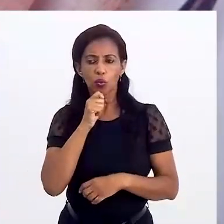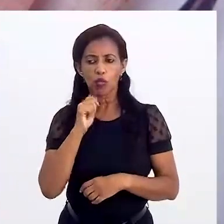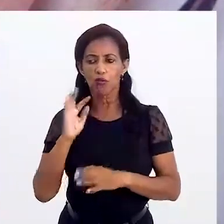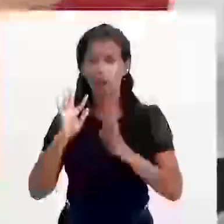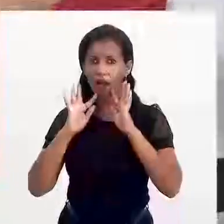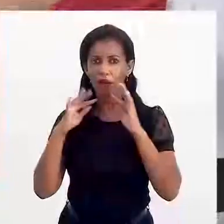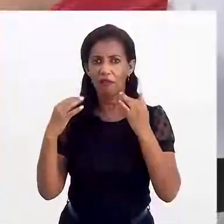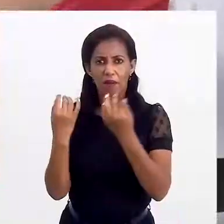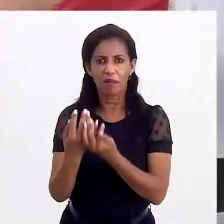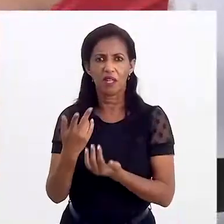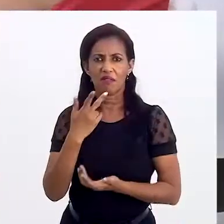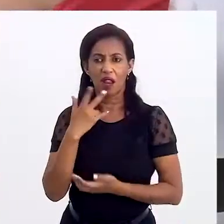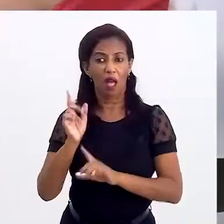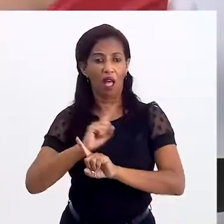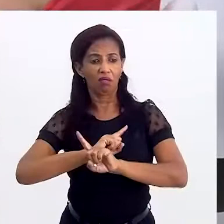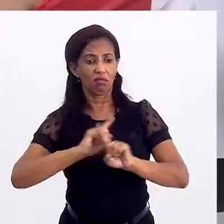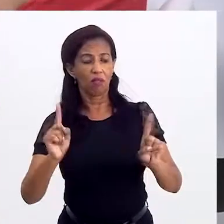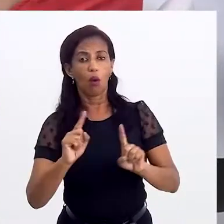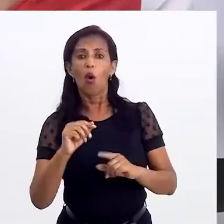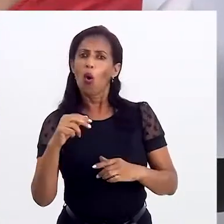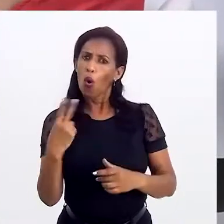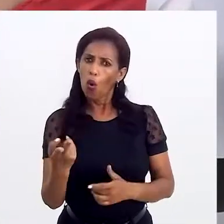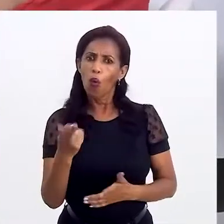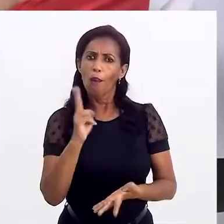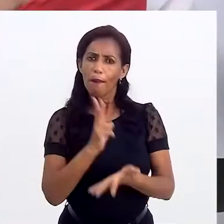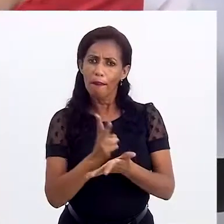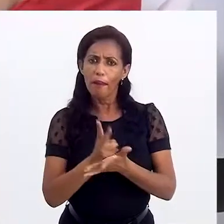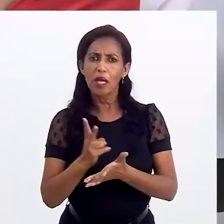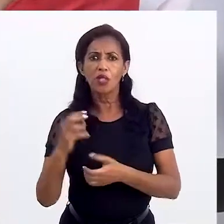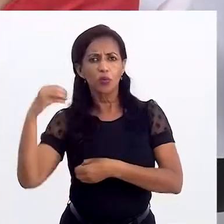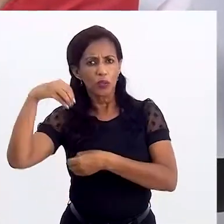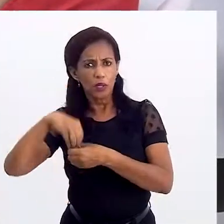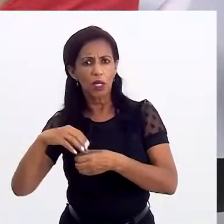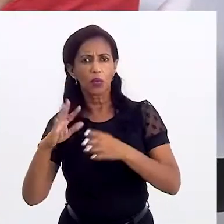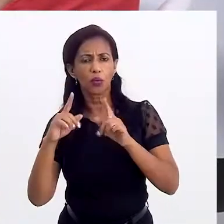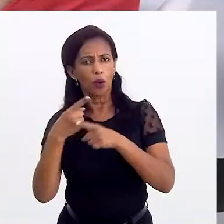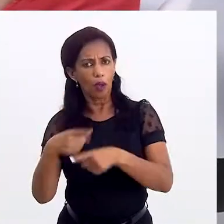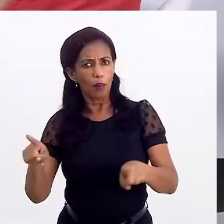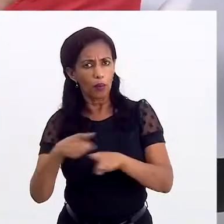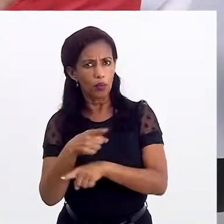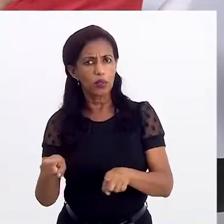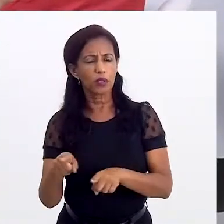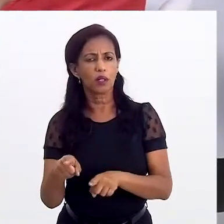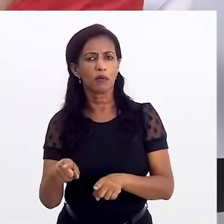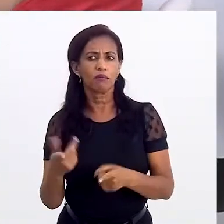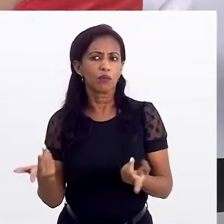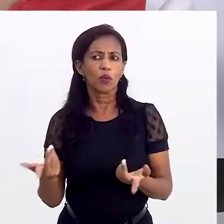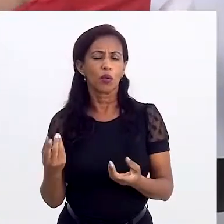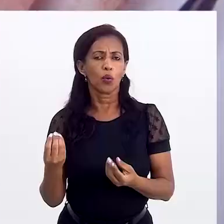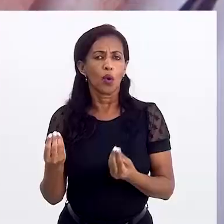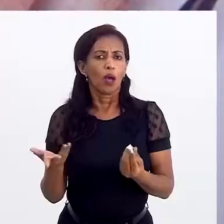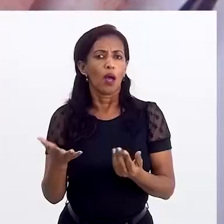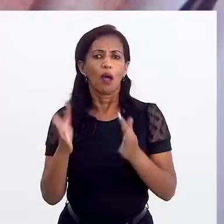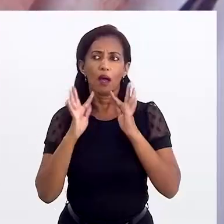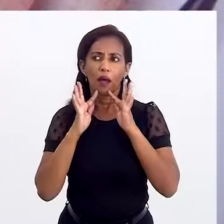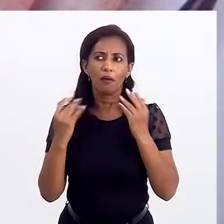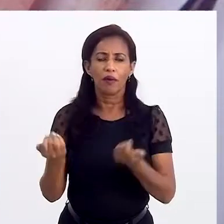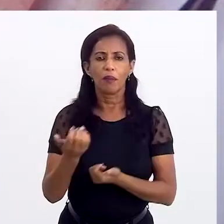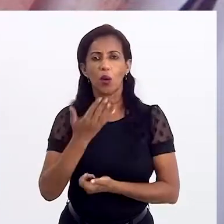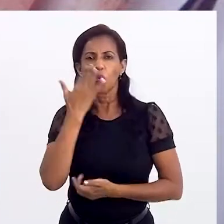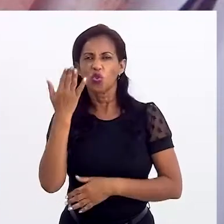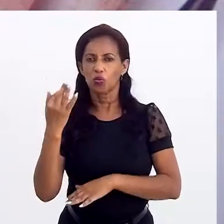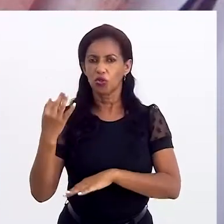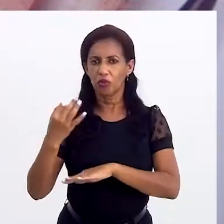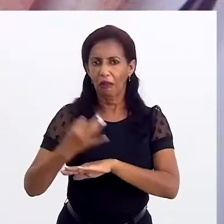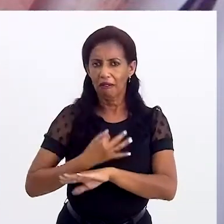rejeição por parte da família de vocês ou vocês enfrentaram, mesmo tendo a música incorporada na educação, contaram com algum